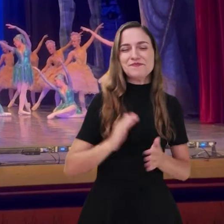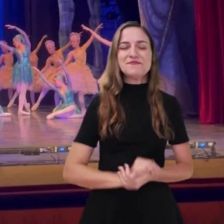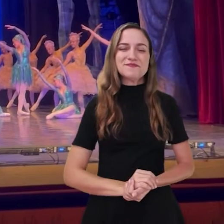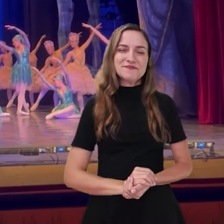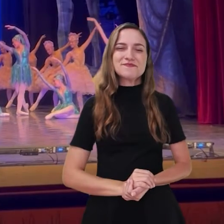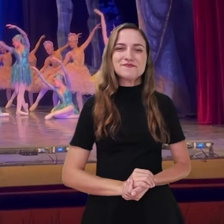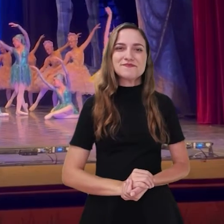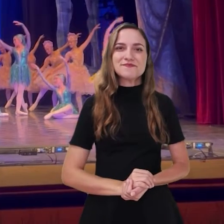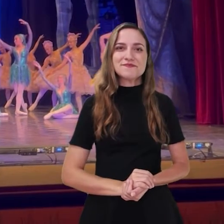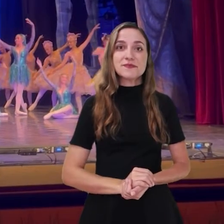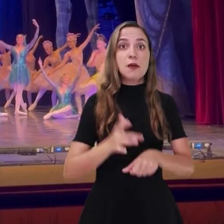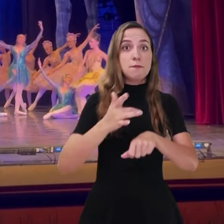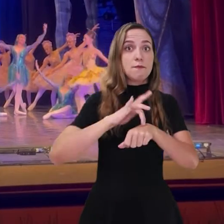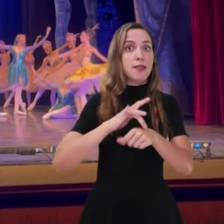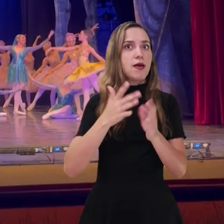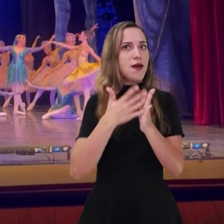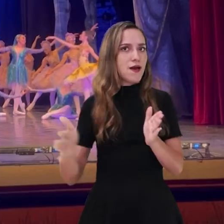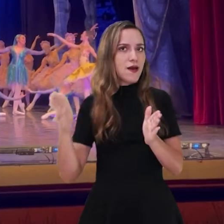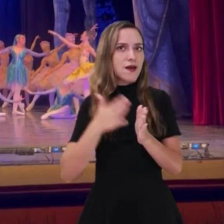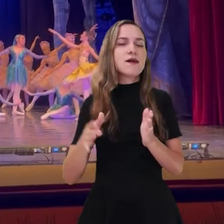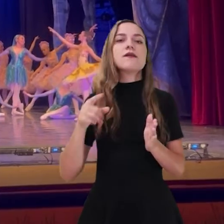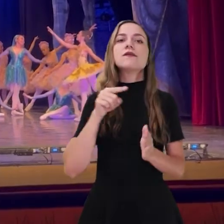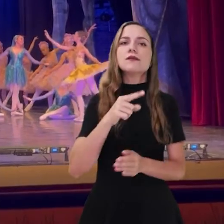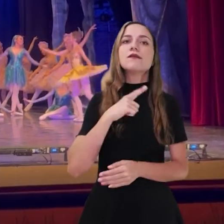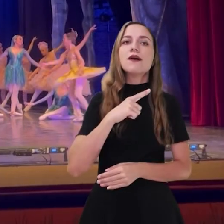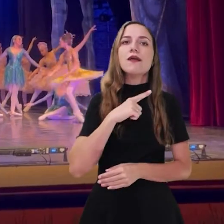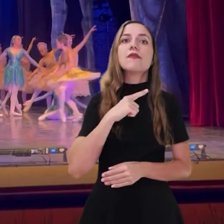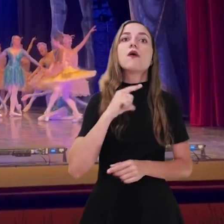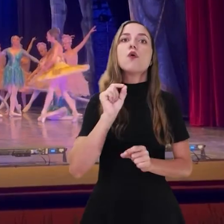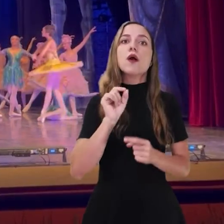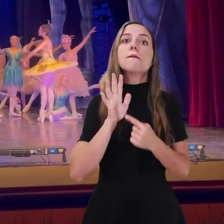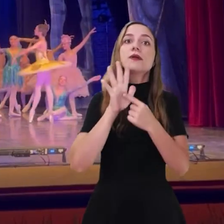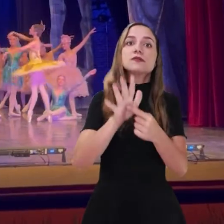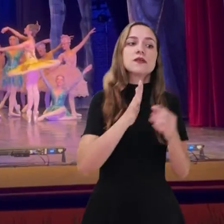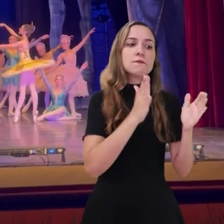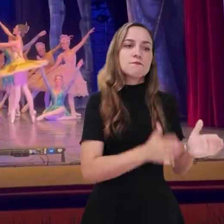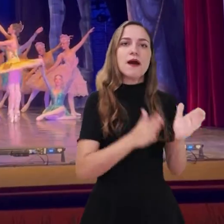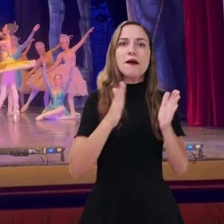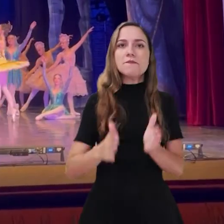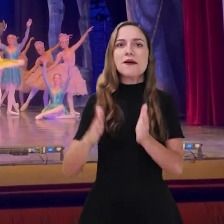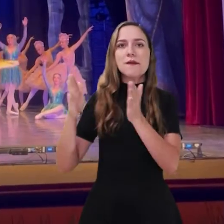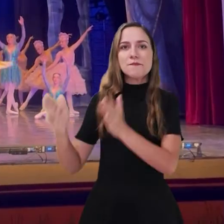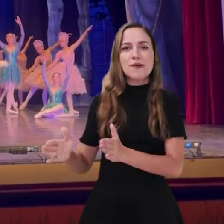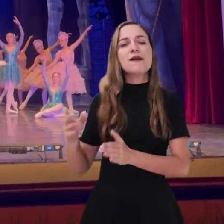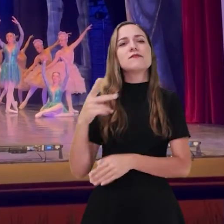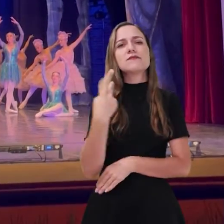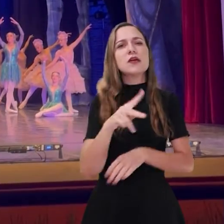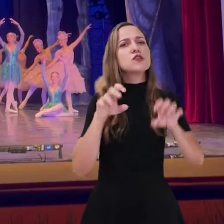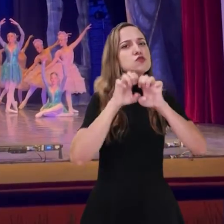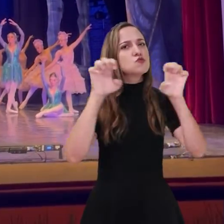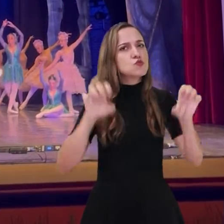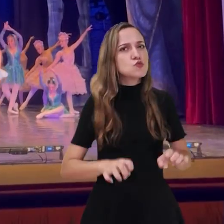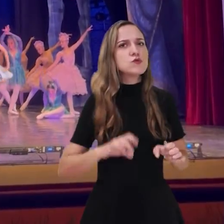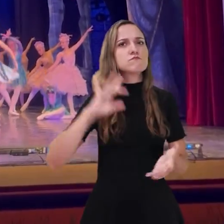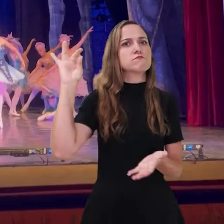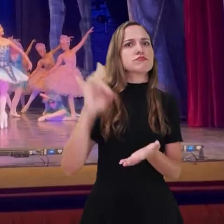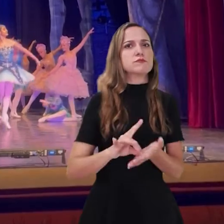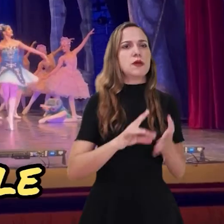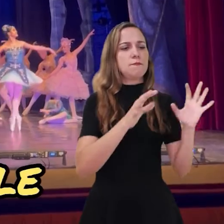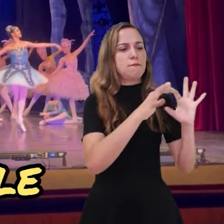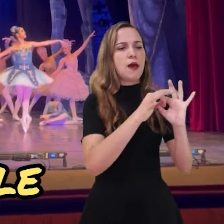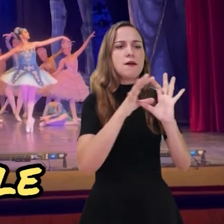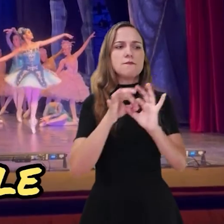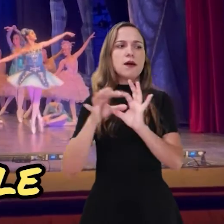Os balés de repertório são divididos em atos e costumam seguir uma estrutura relativamente fixa,